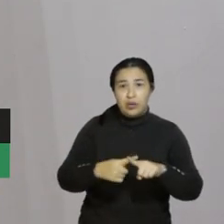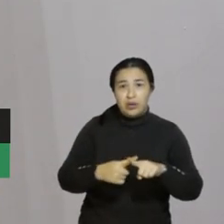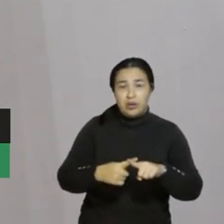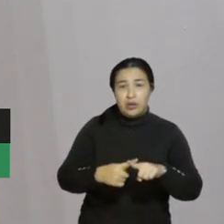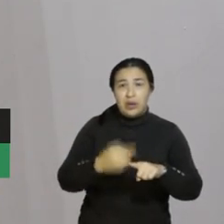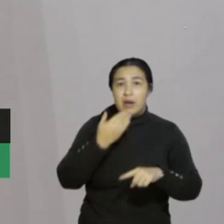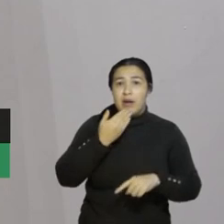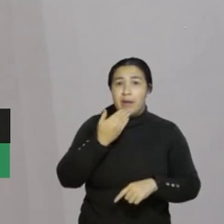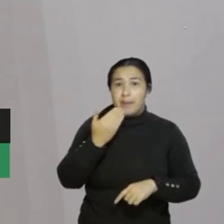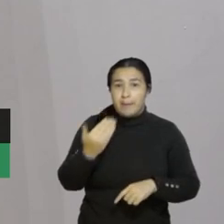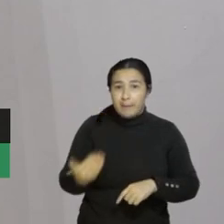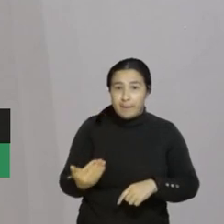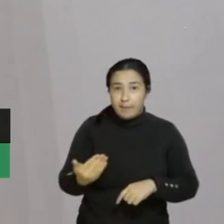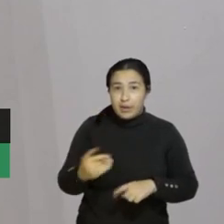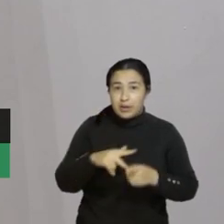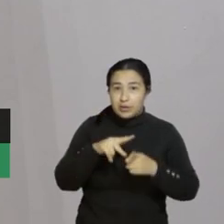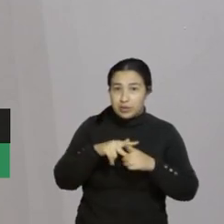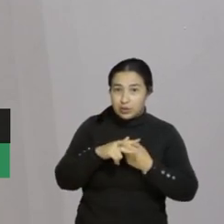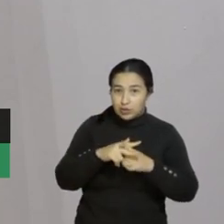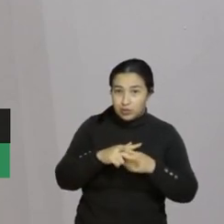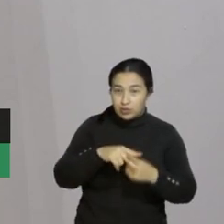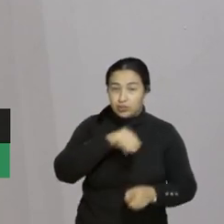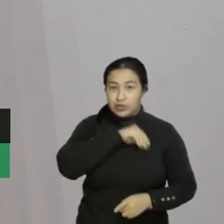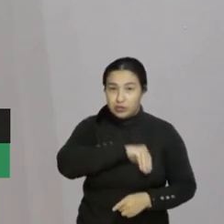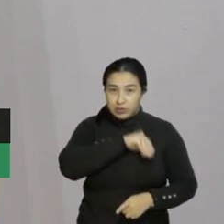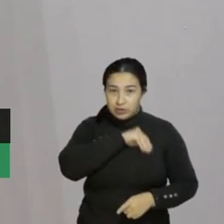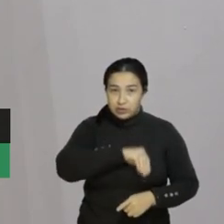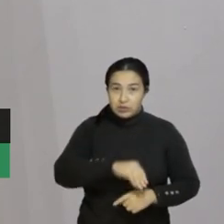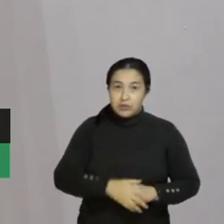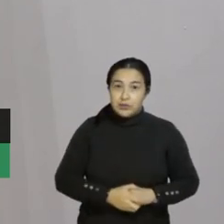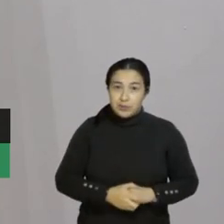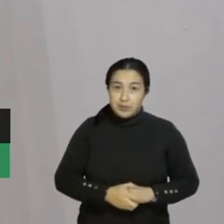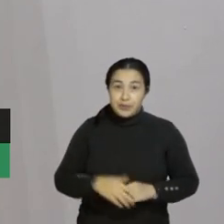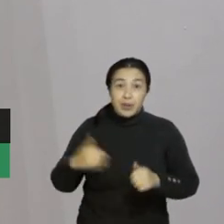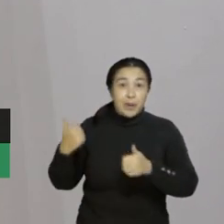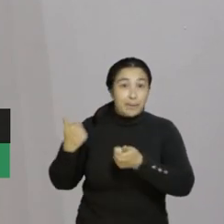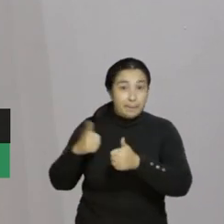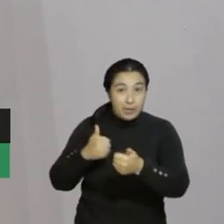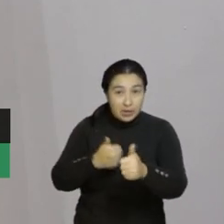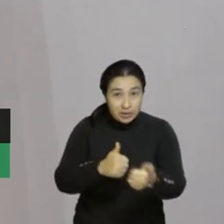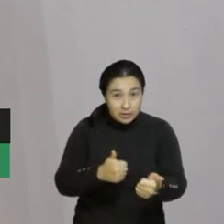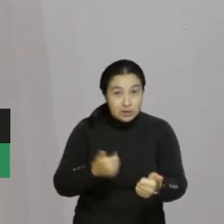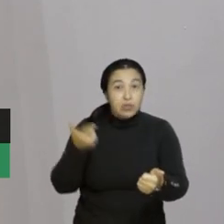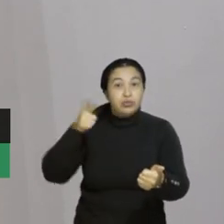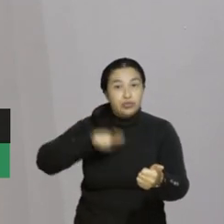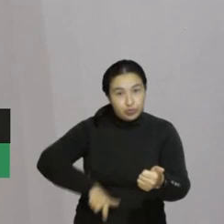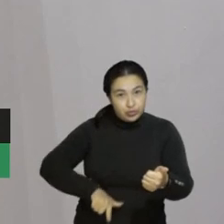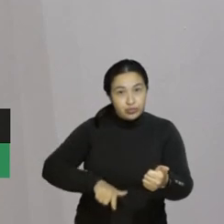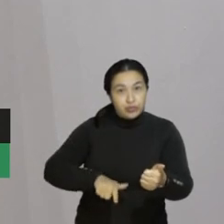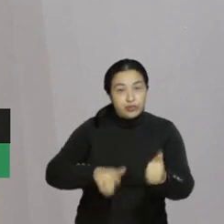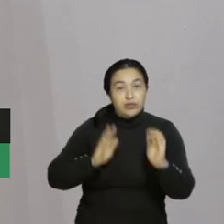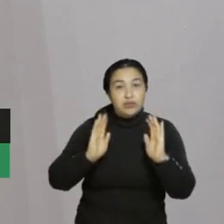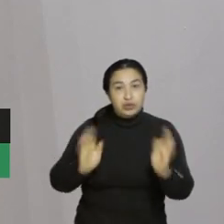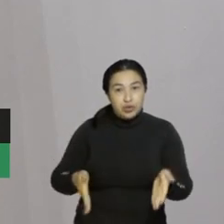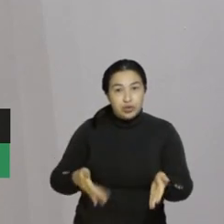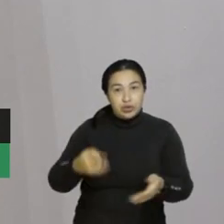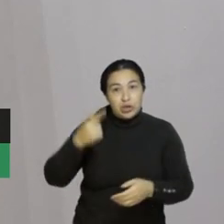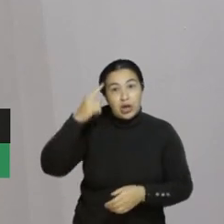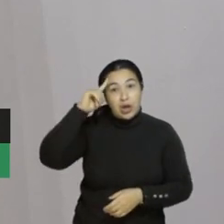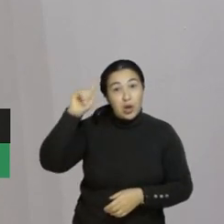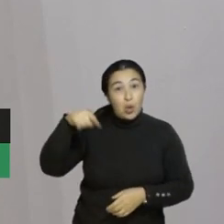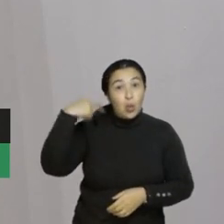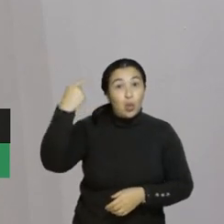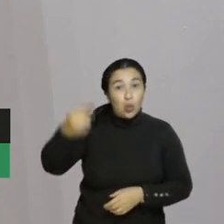pleito de reajuste salarial. E a perseguição, a retaliação, já veio no dia seguinte,